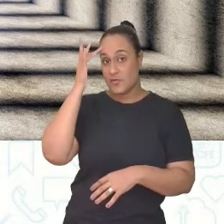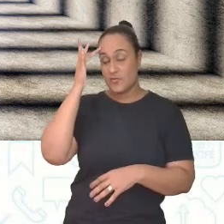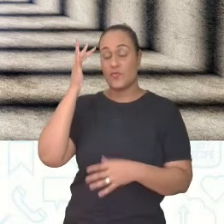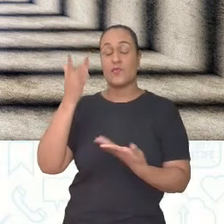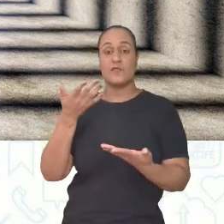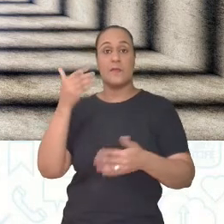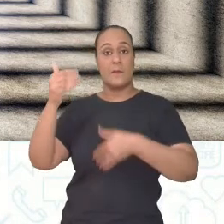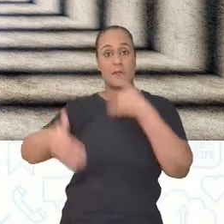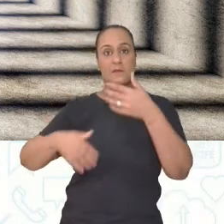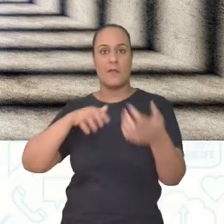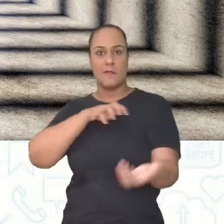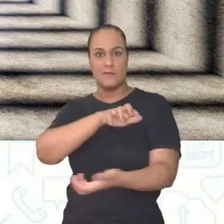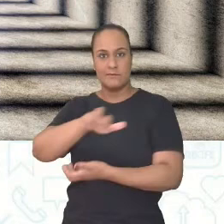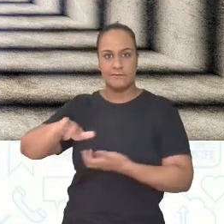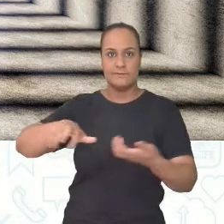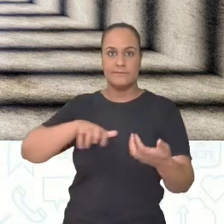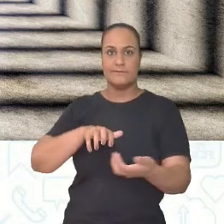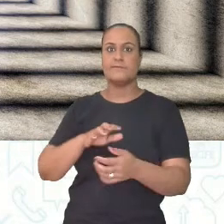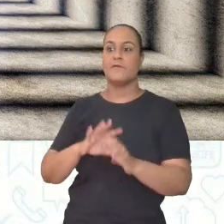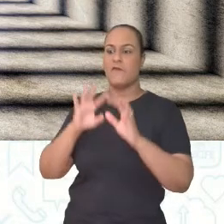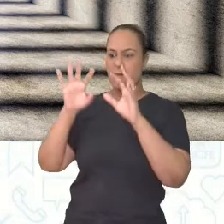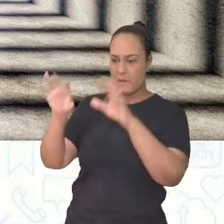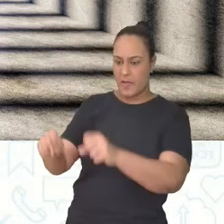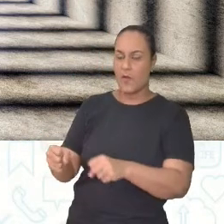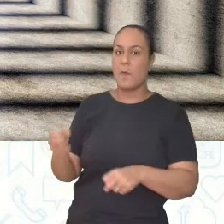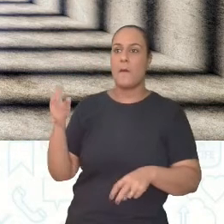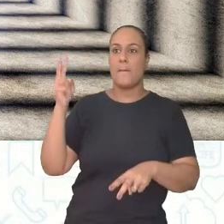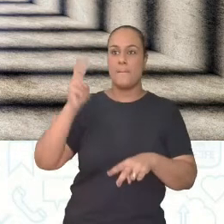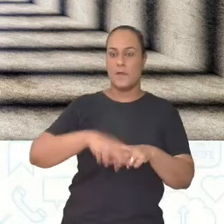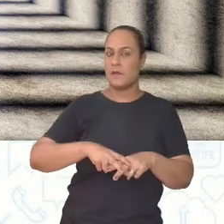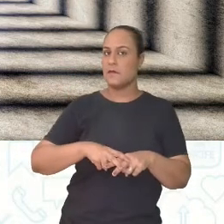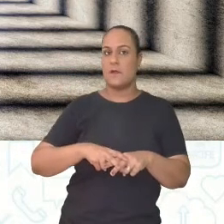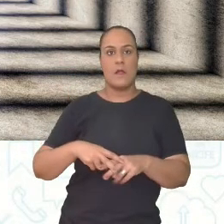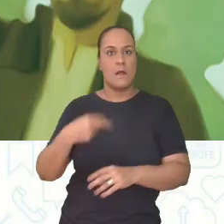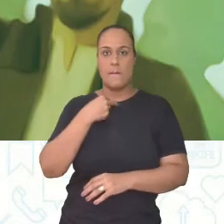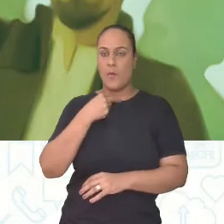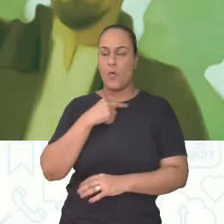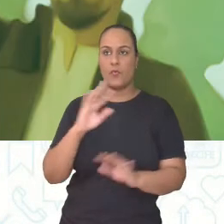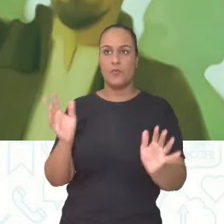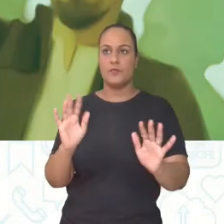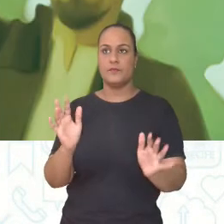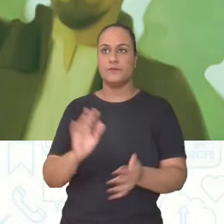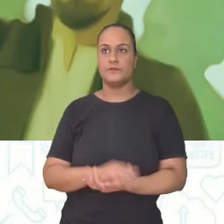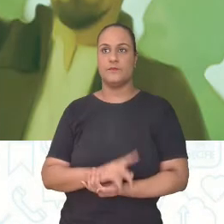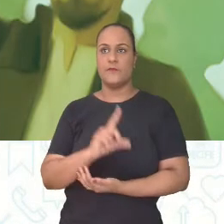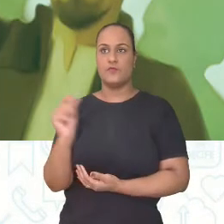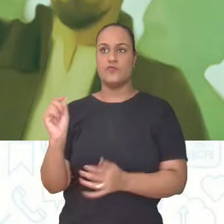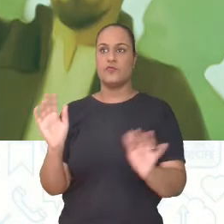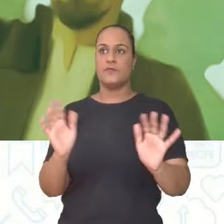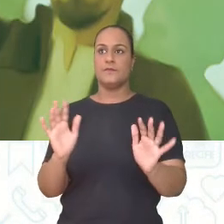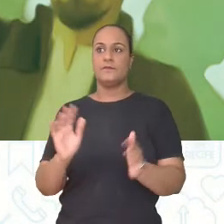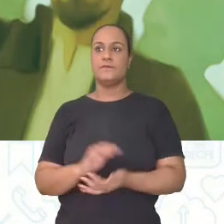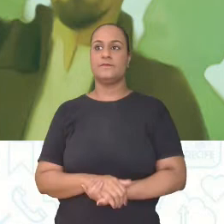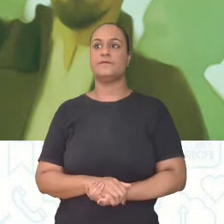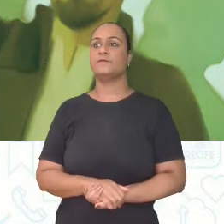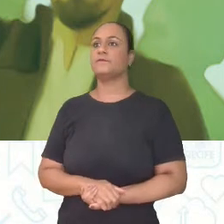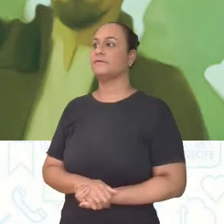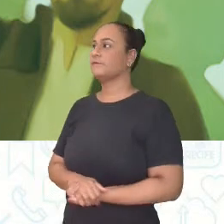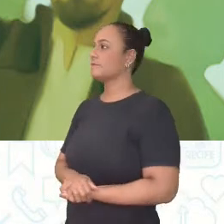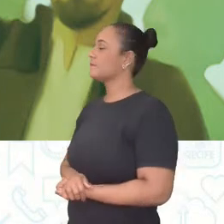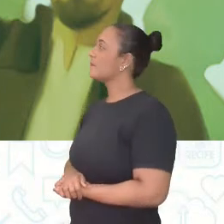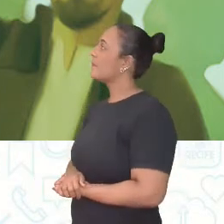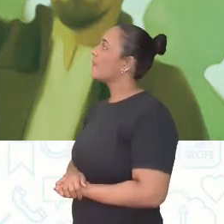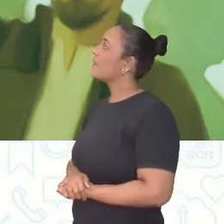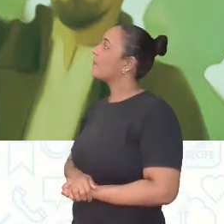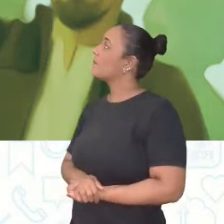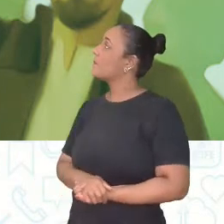chegaram lá e disseram, opa, vamos pegar ele, não pode ficar desse jeito. Certo? Então, aqui eu destaco alguns líderes